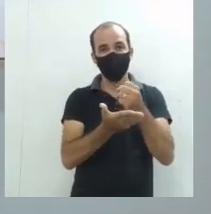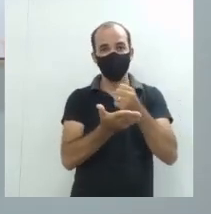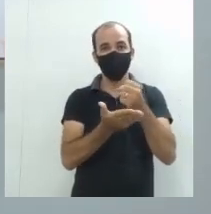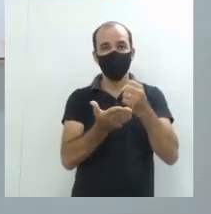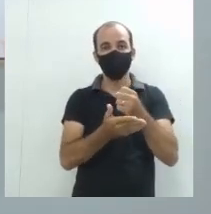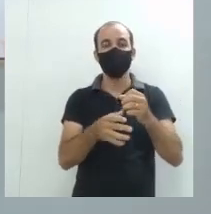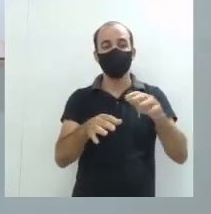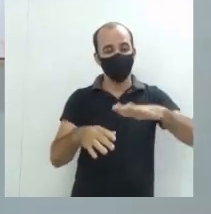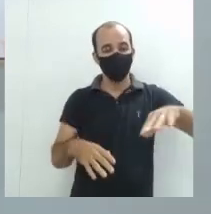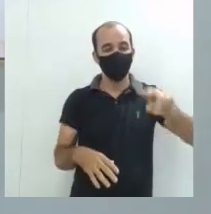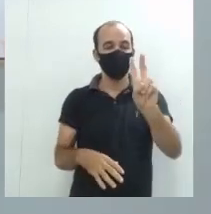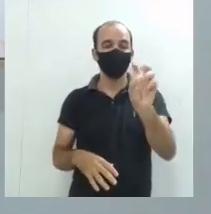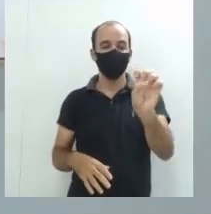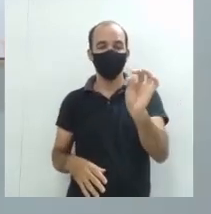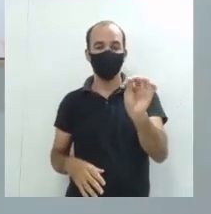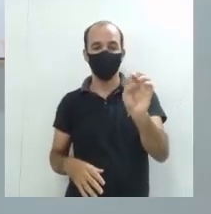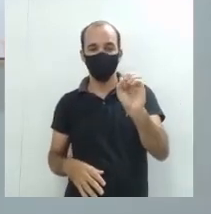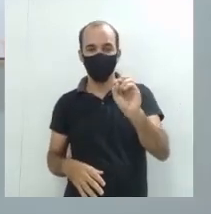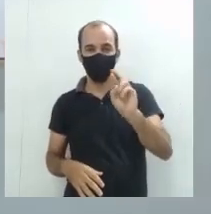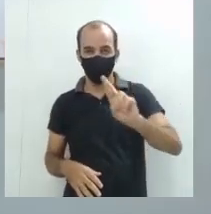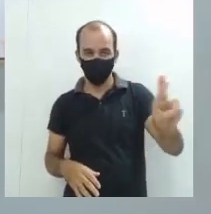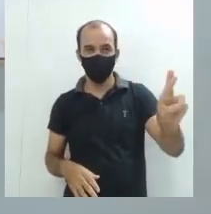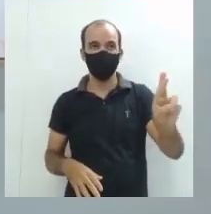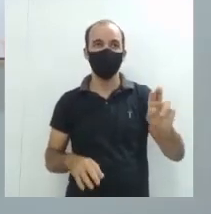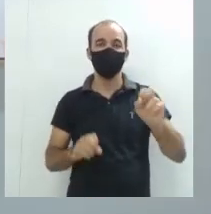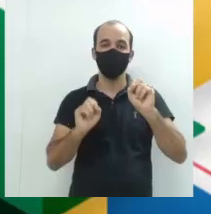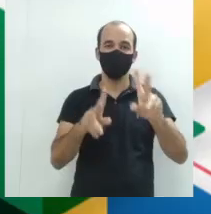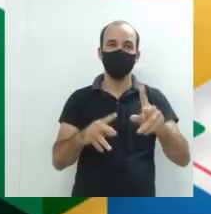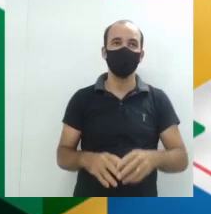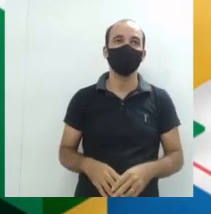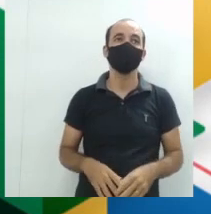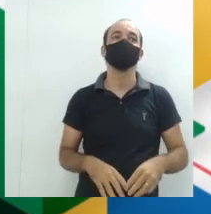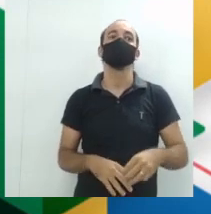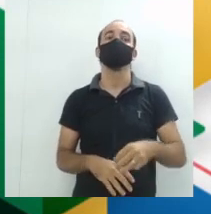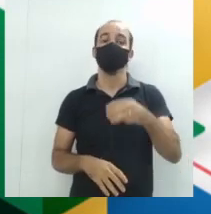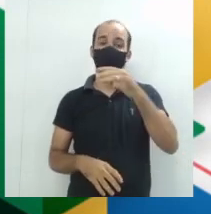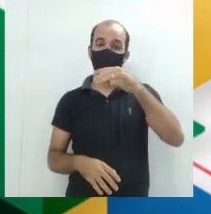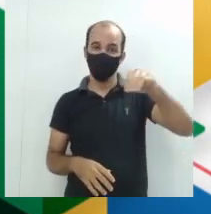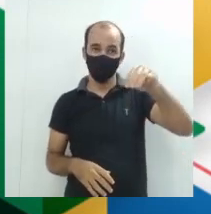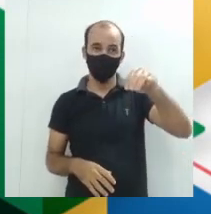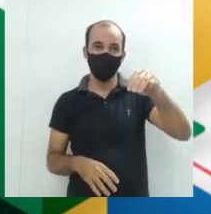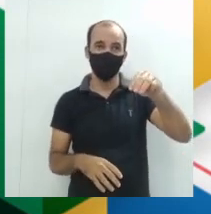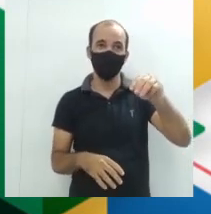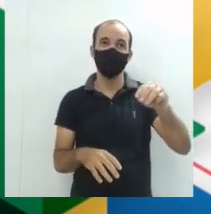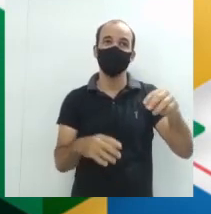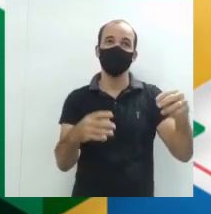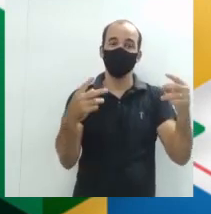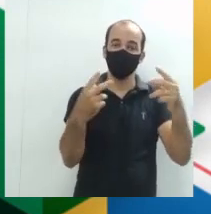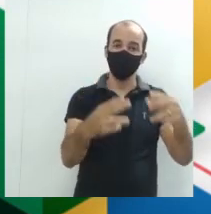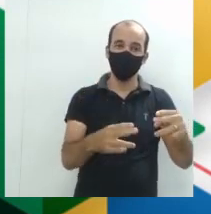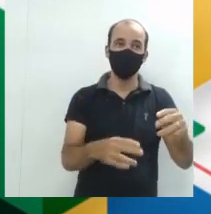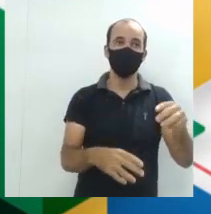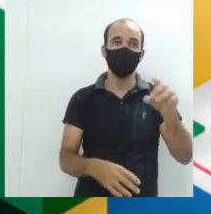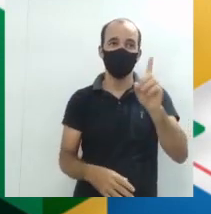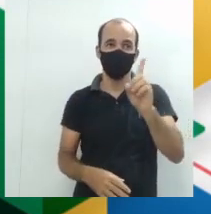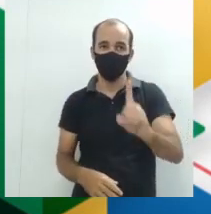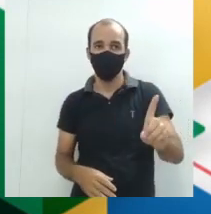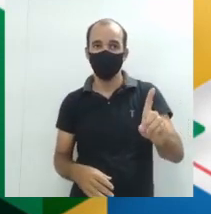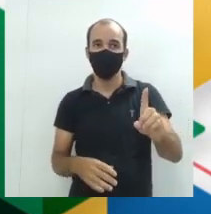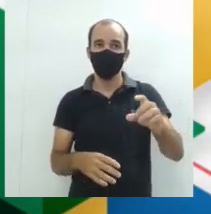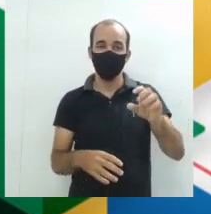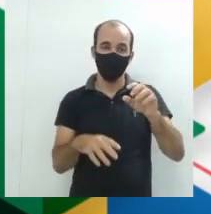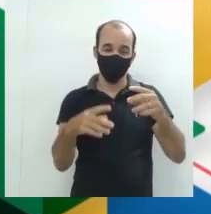vetorial instantânea. Módulo igual ao módulo da velocidade escalar no instante